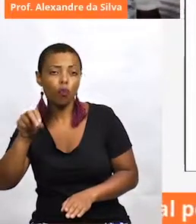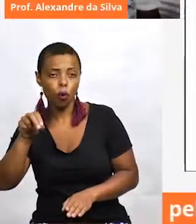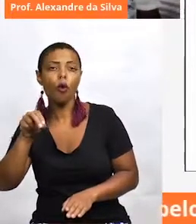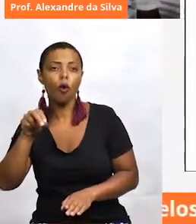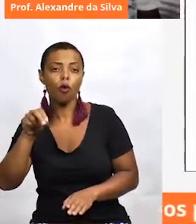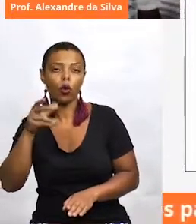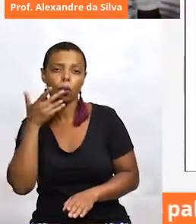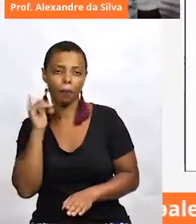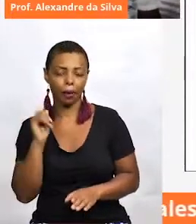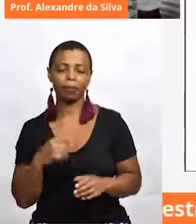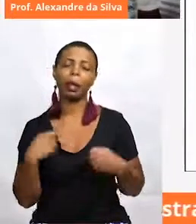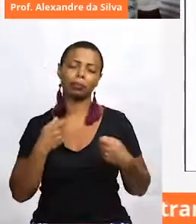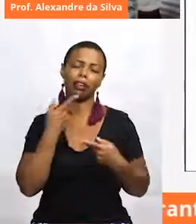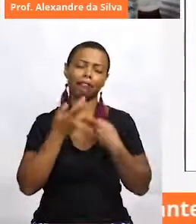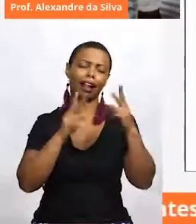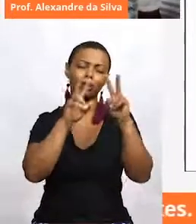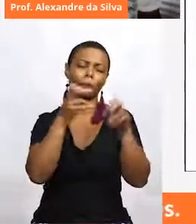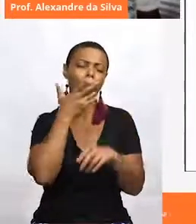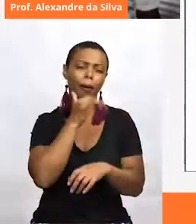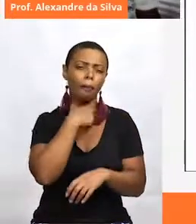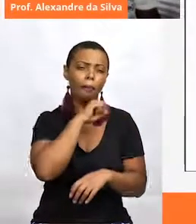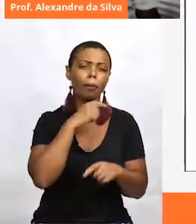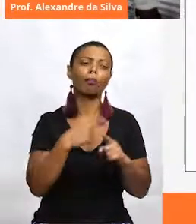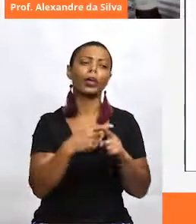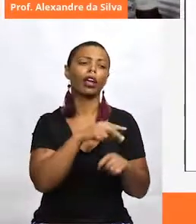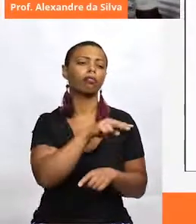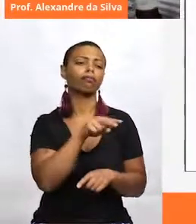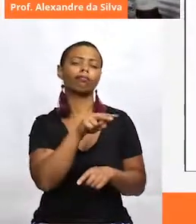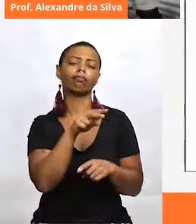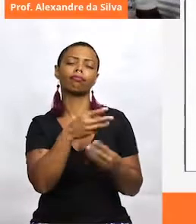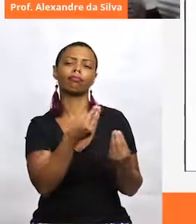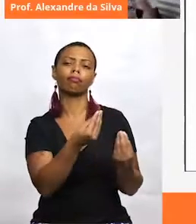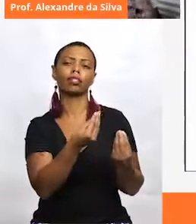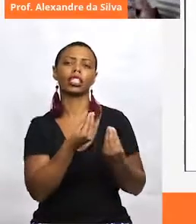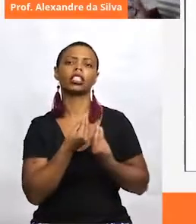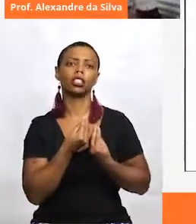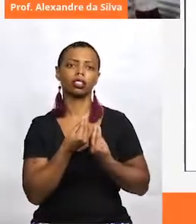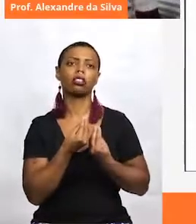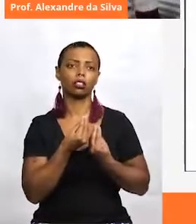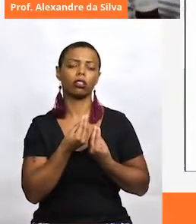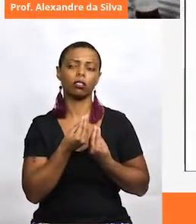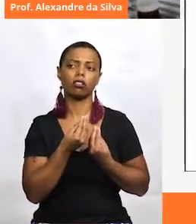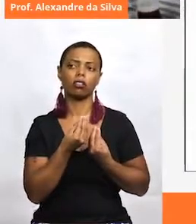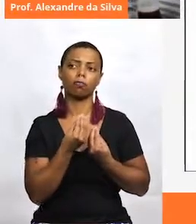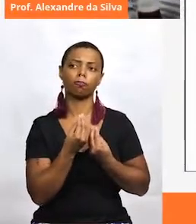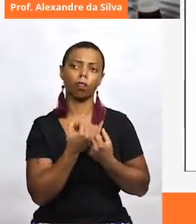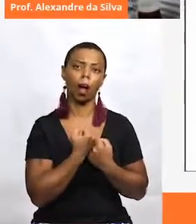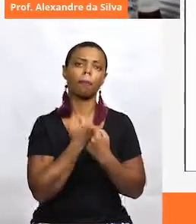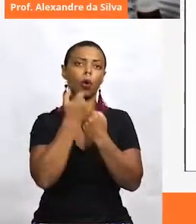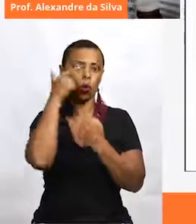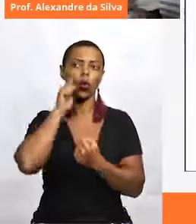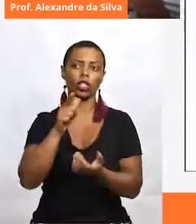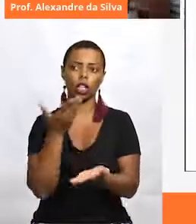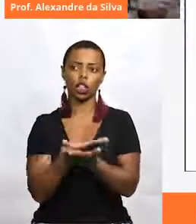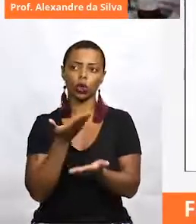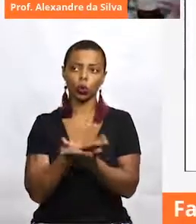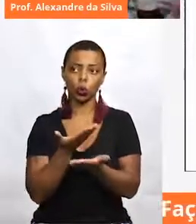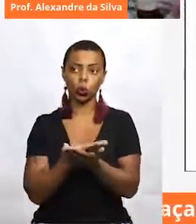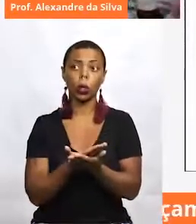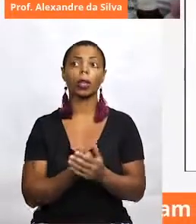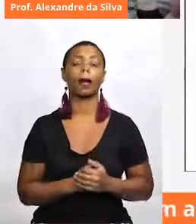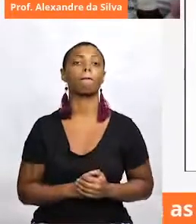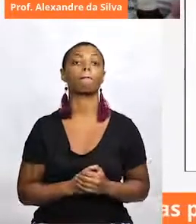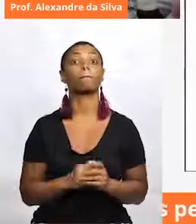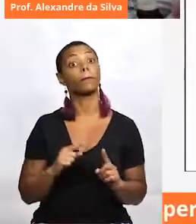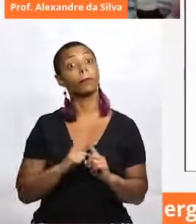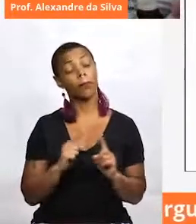Eu tenho que falar dos meus pais, porque meus pais me proporcionaram condições para que eu pudesse estudar. Embora eu tenha